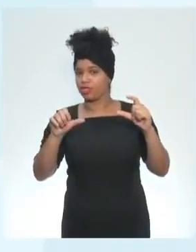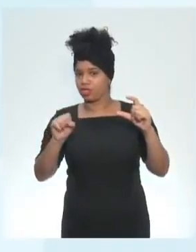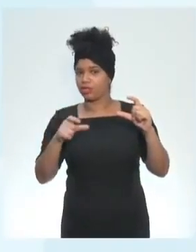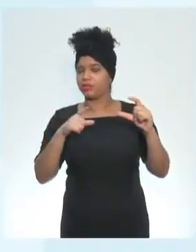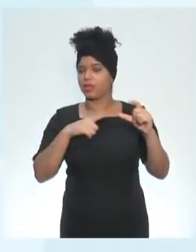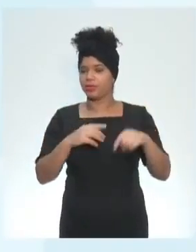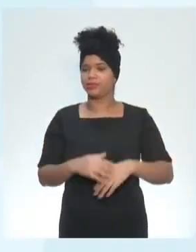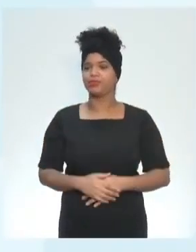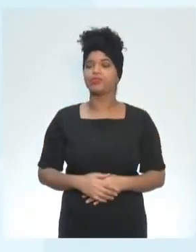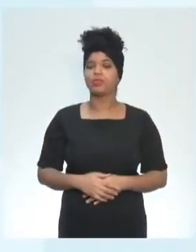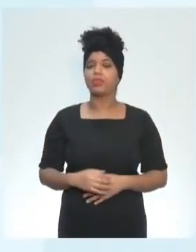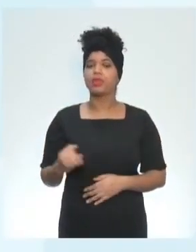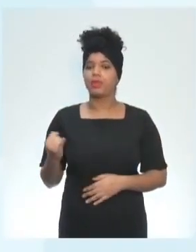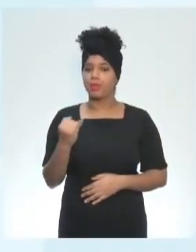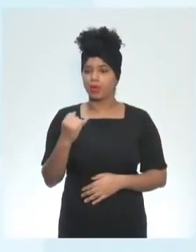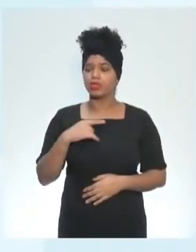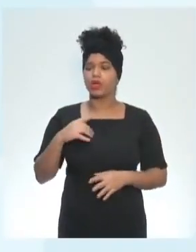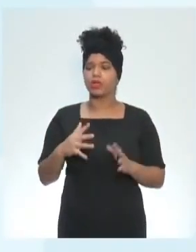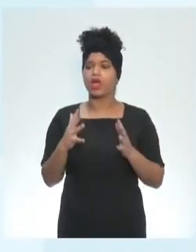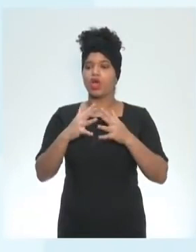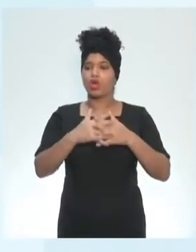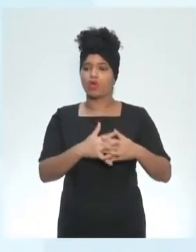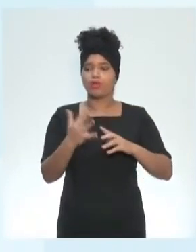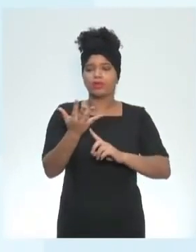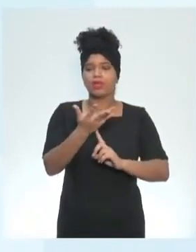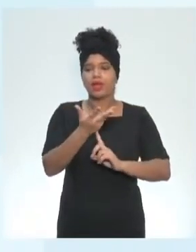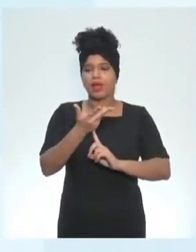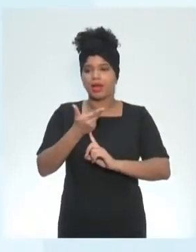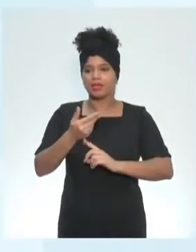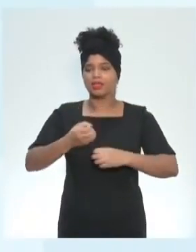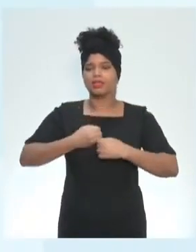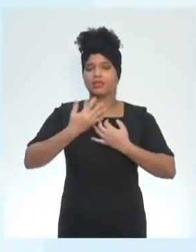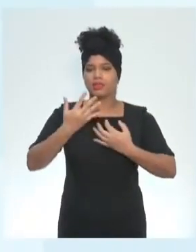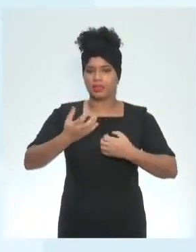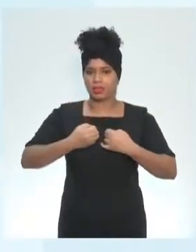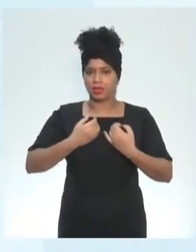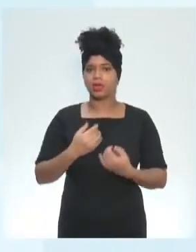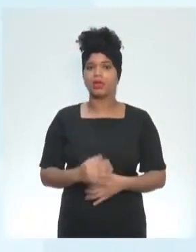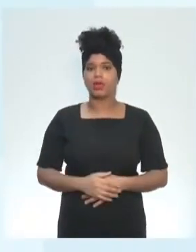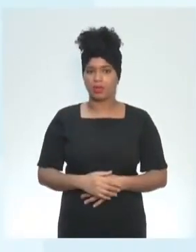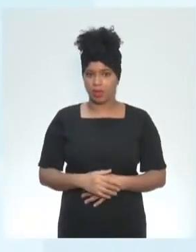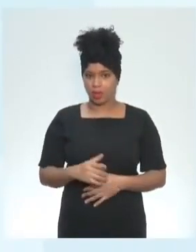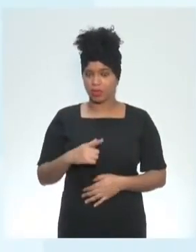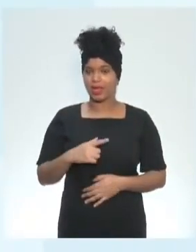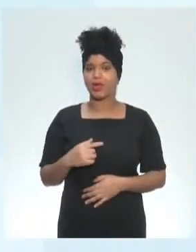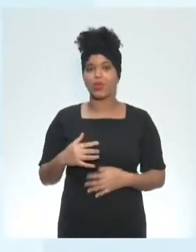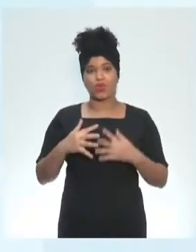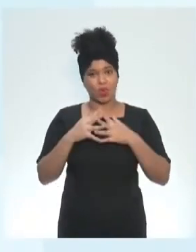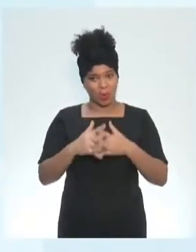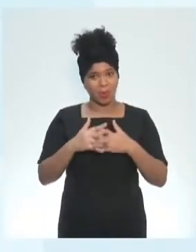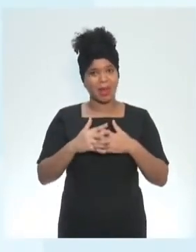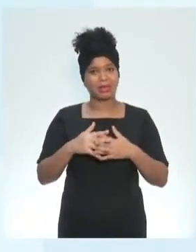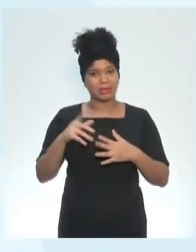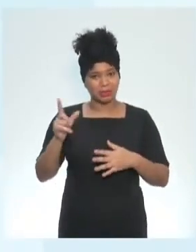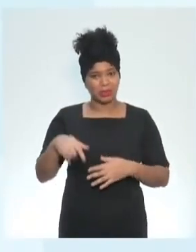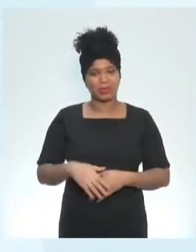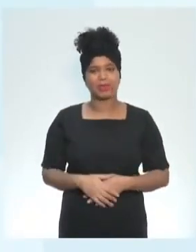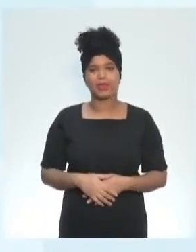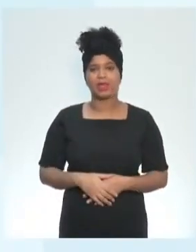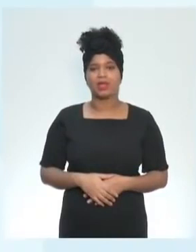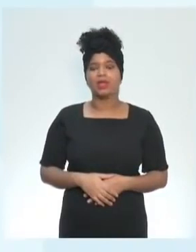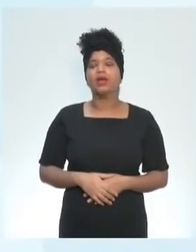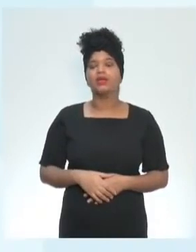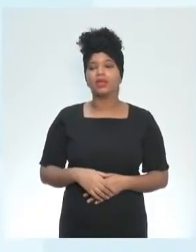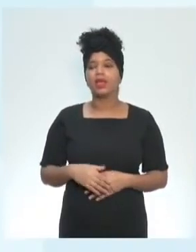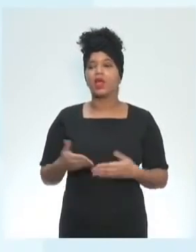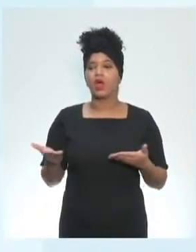this One of the most Complex artistic Expression é uma das expressões artísticas mais complexas não é